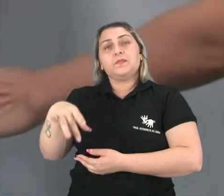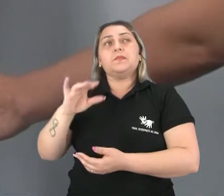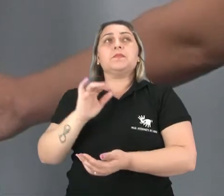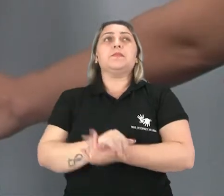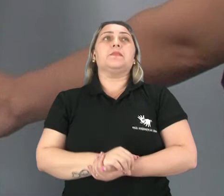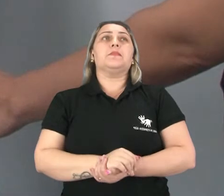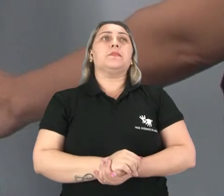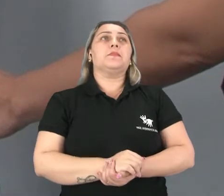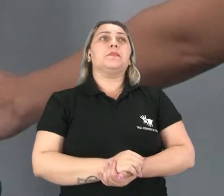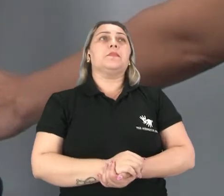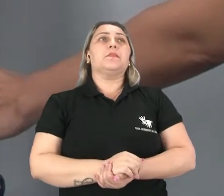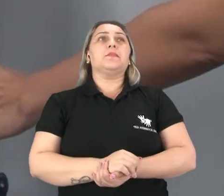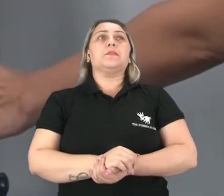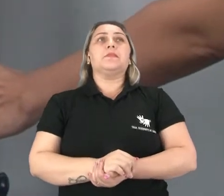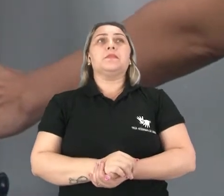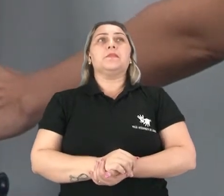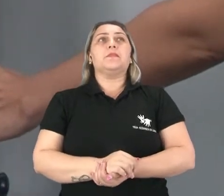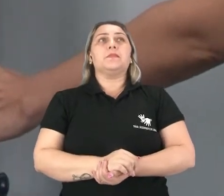Até aqui.